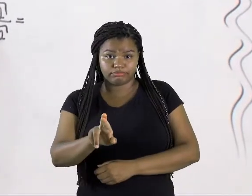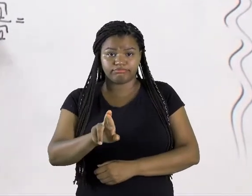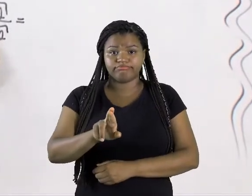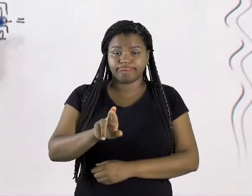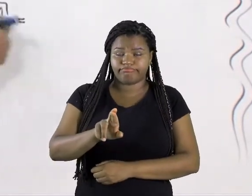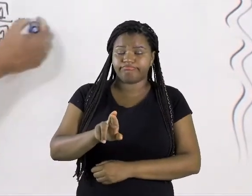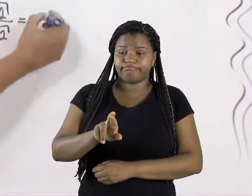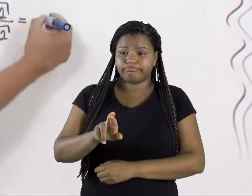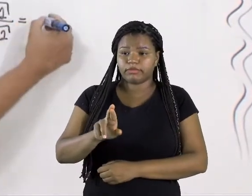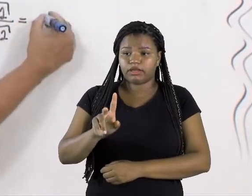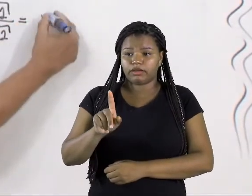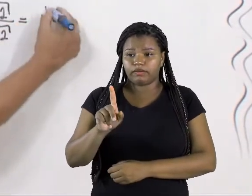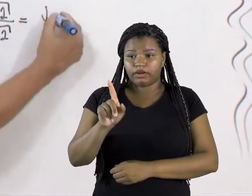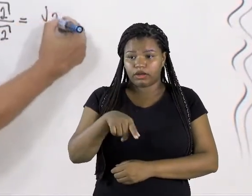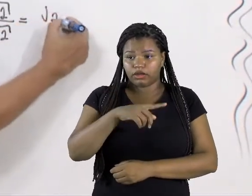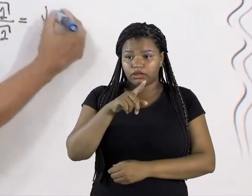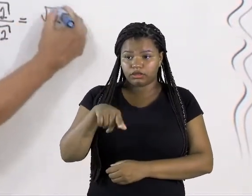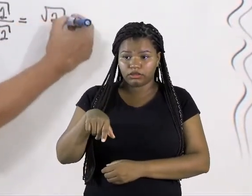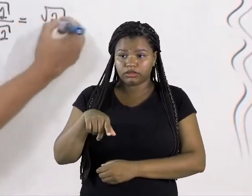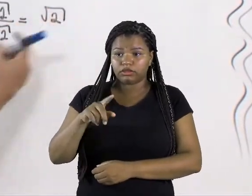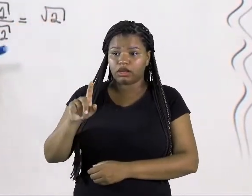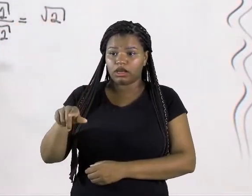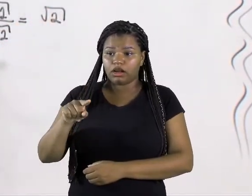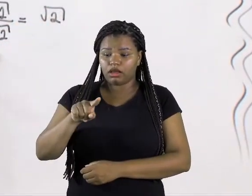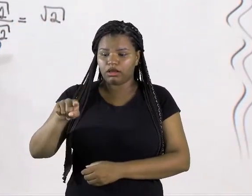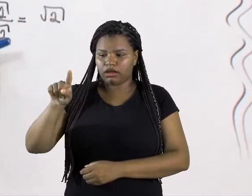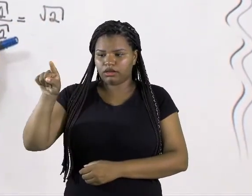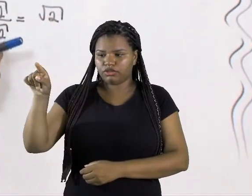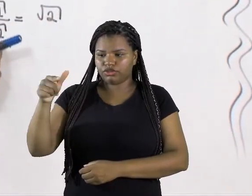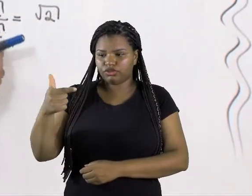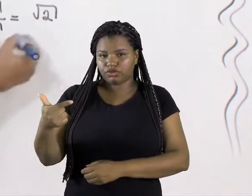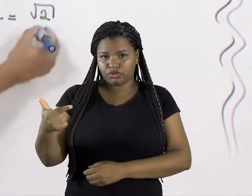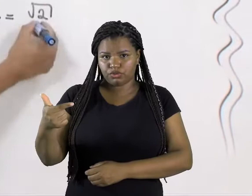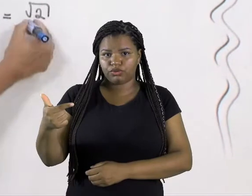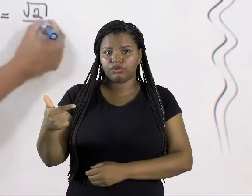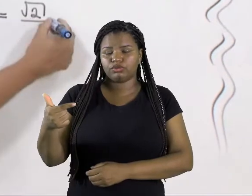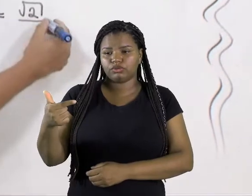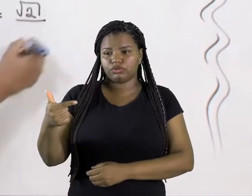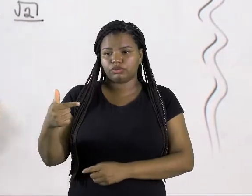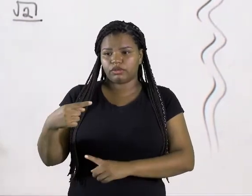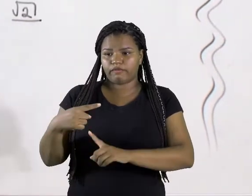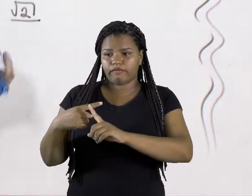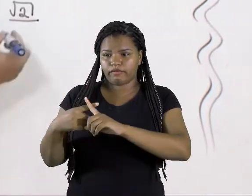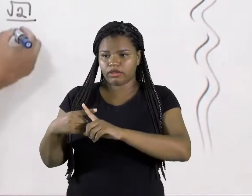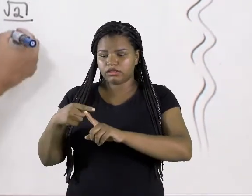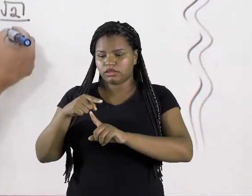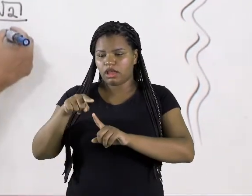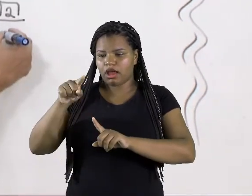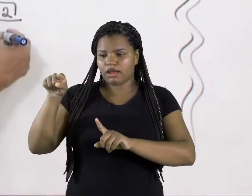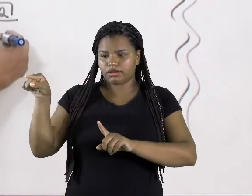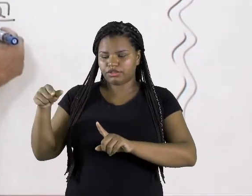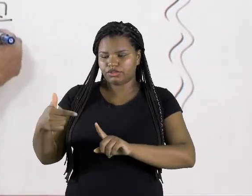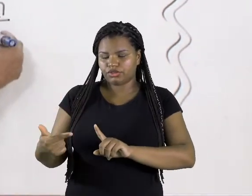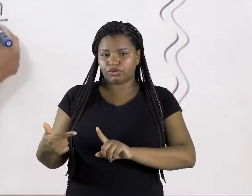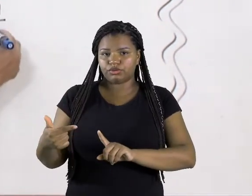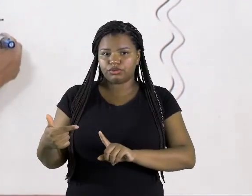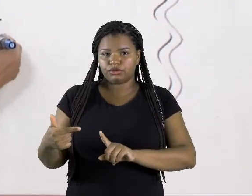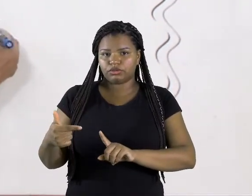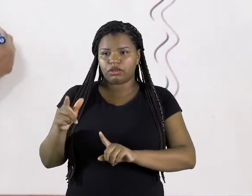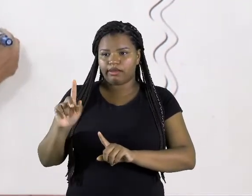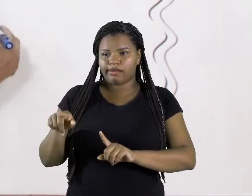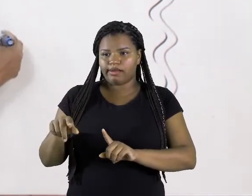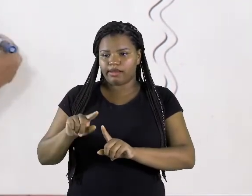Esse se cancela, fica raiz de 2. Raiz de 2 vezes raiz de 2 seria raiz de 2 ao